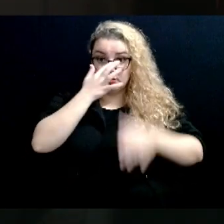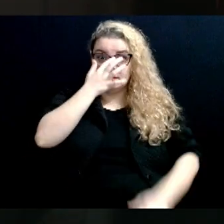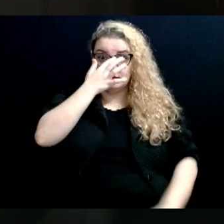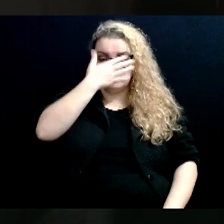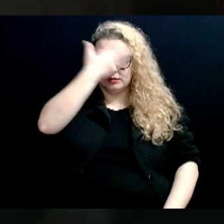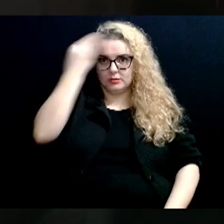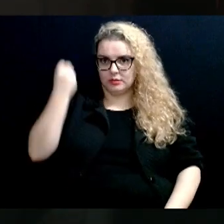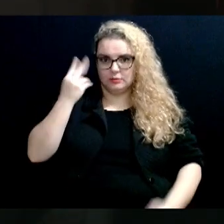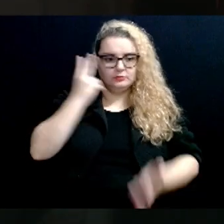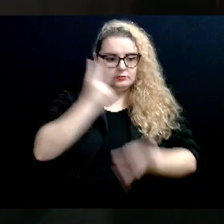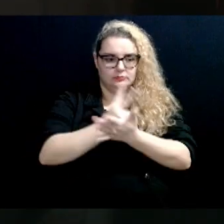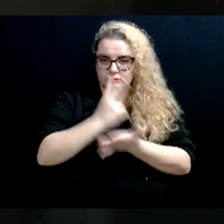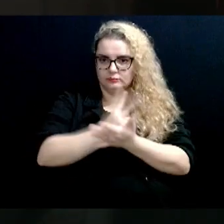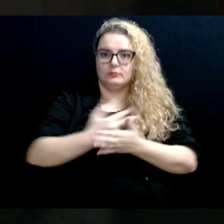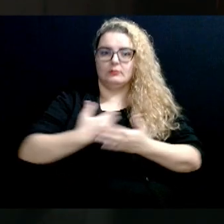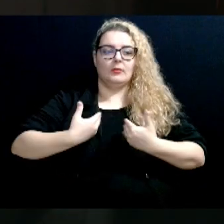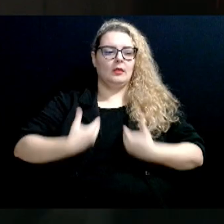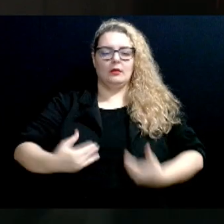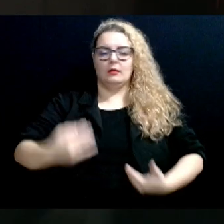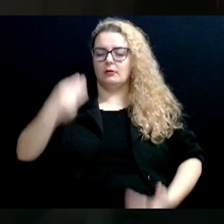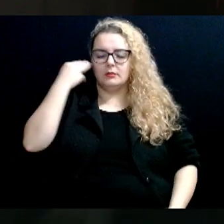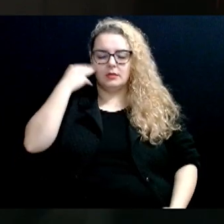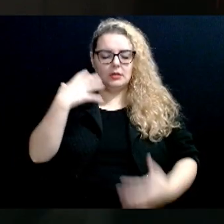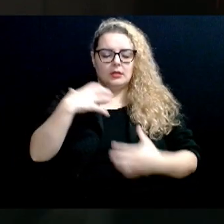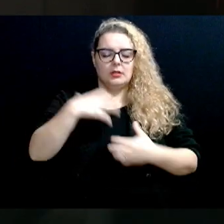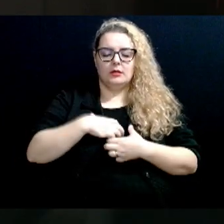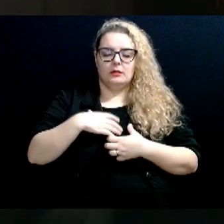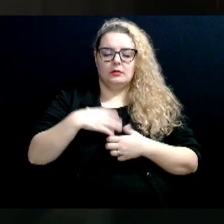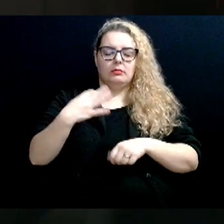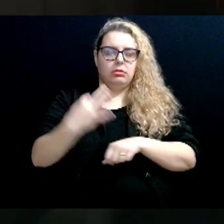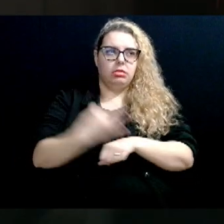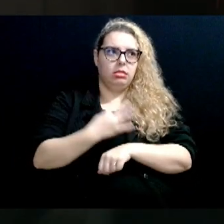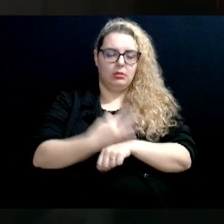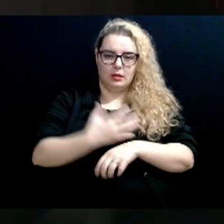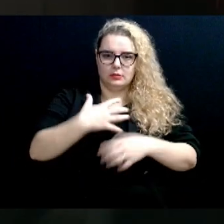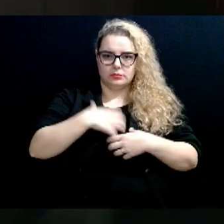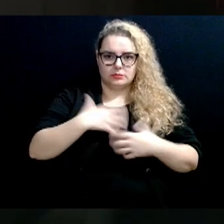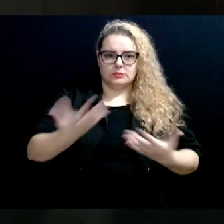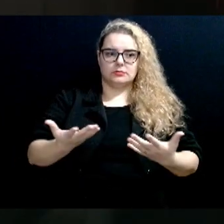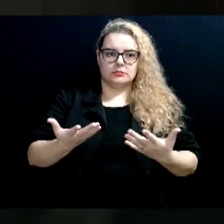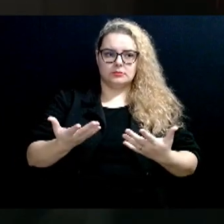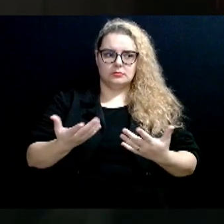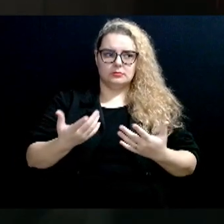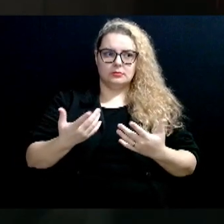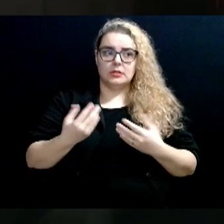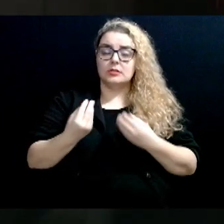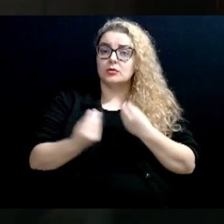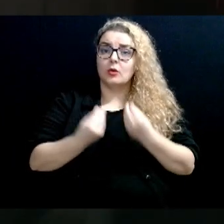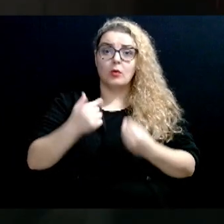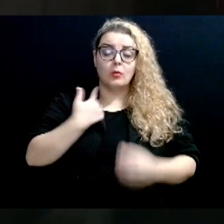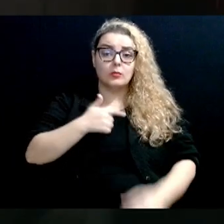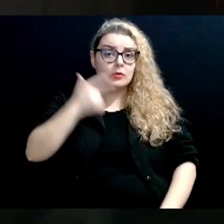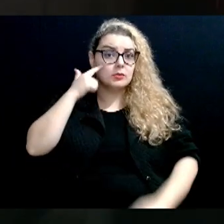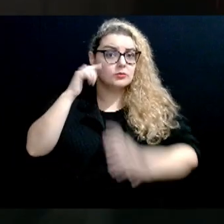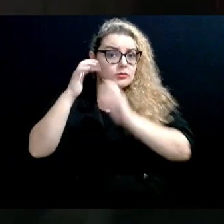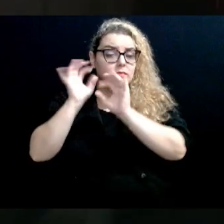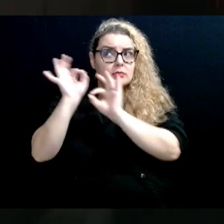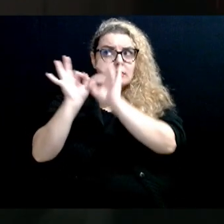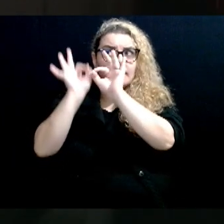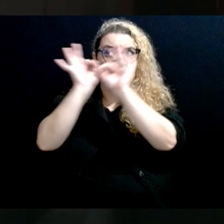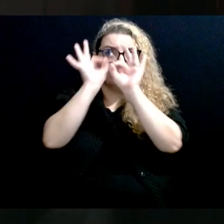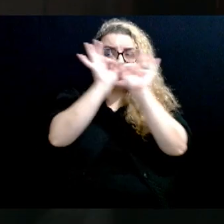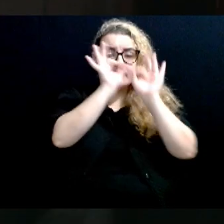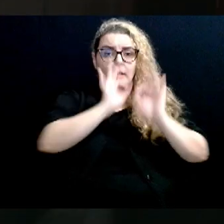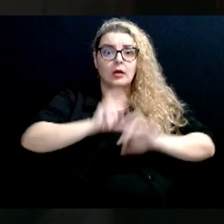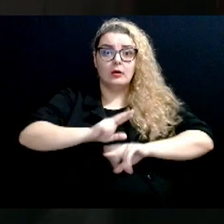frequentes, cansaço mental, sensação de sobrecarga emocional. Mas afinal, como é que o nosso cérebro organiza tantas